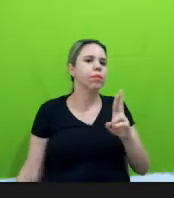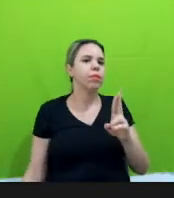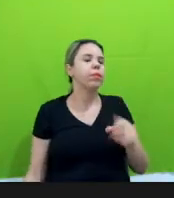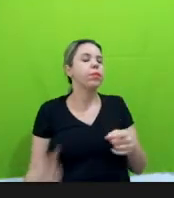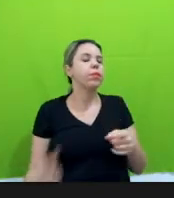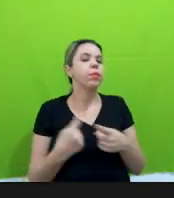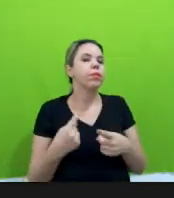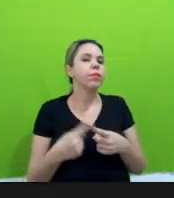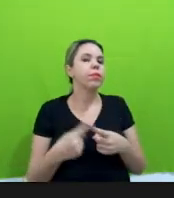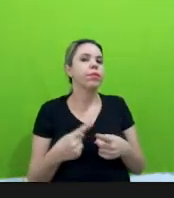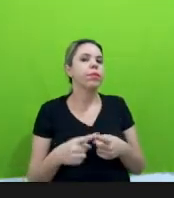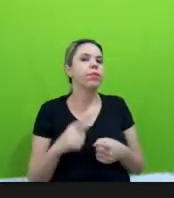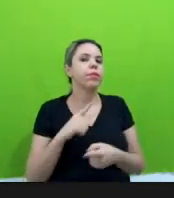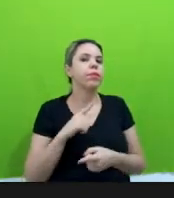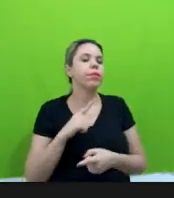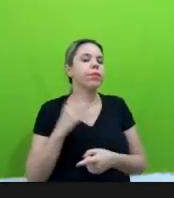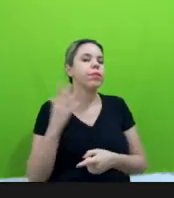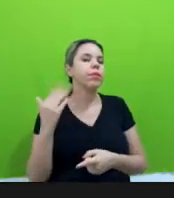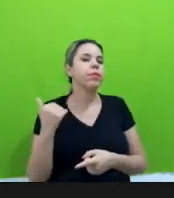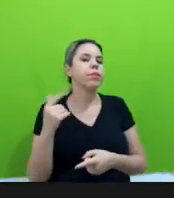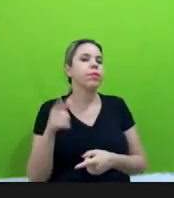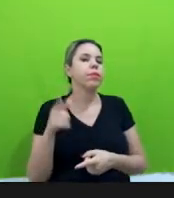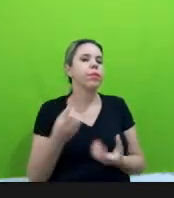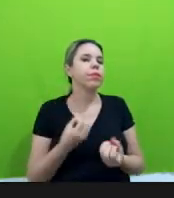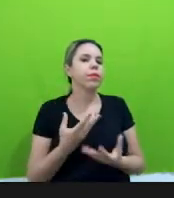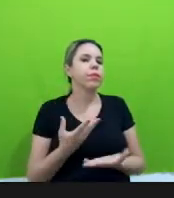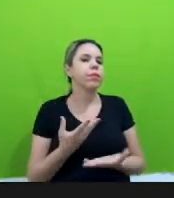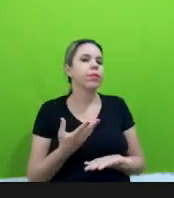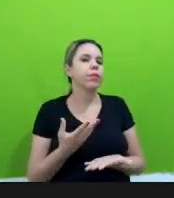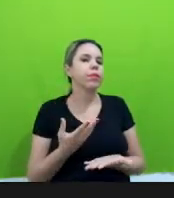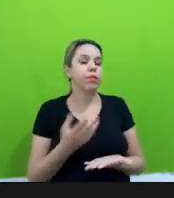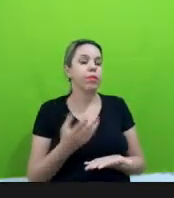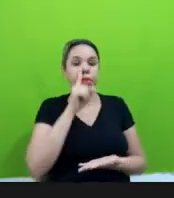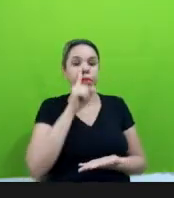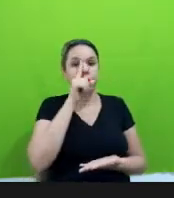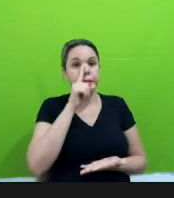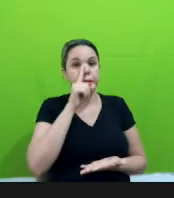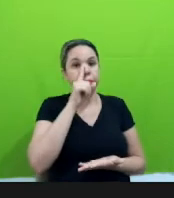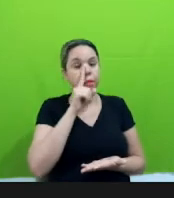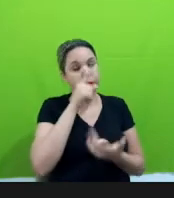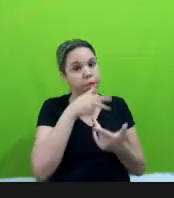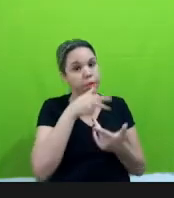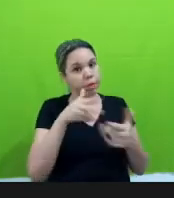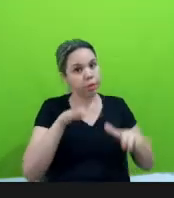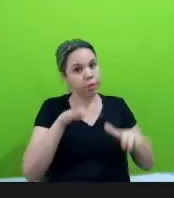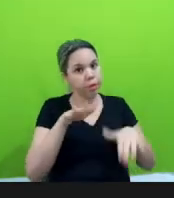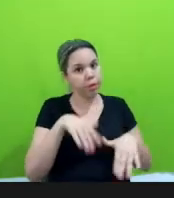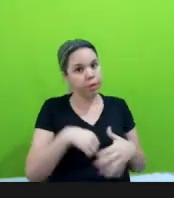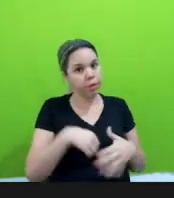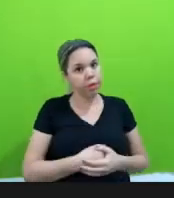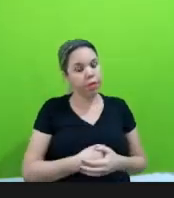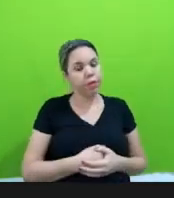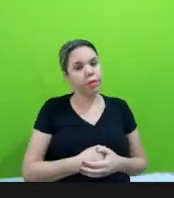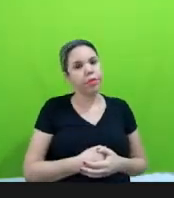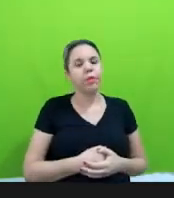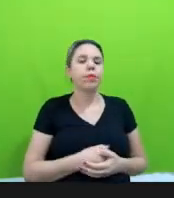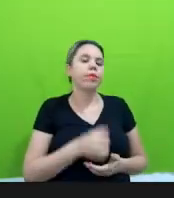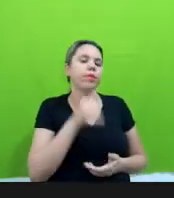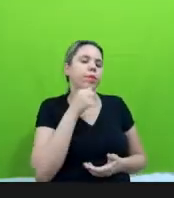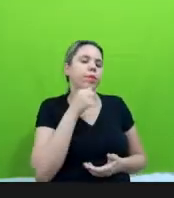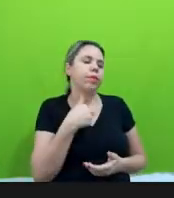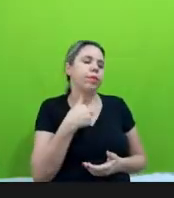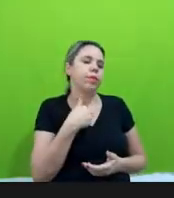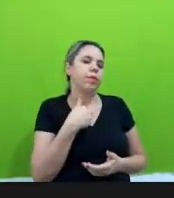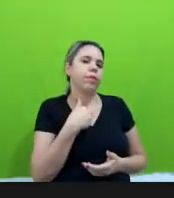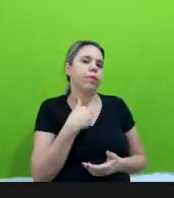ele entende que essa informação ela coloca em risco alguma coisa. Né? Não pode ser simplesmente assim, ah, é uma